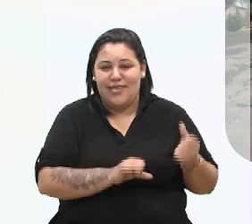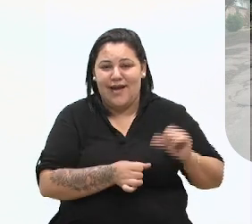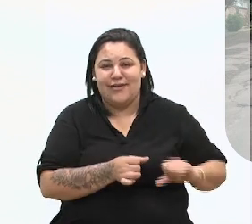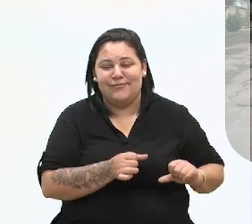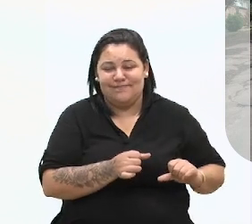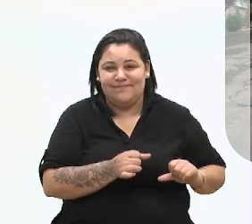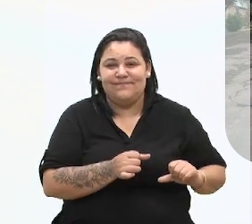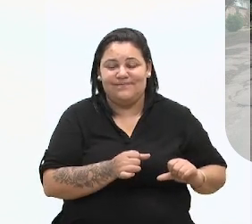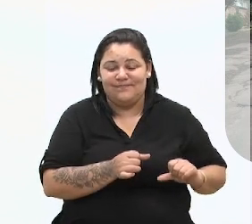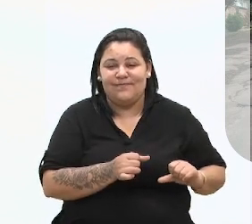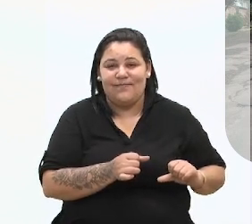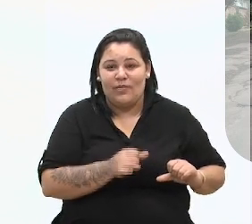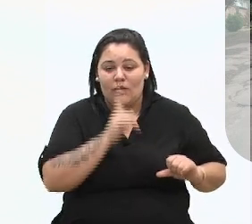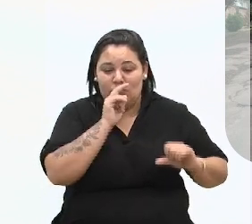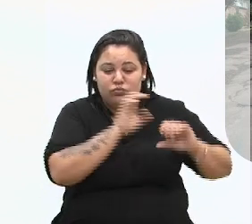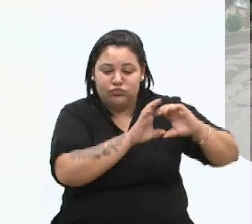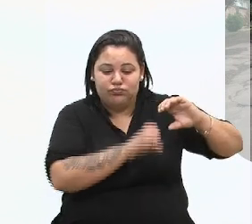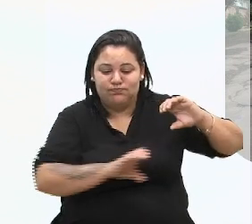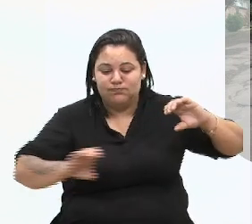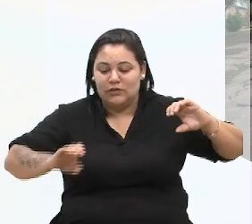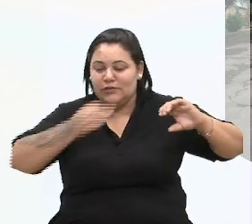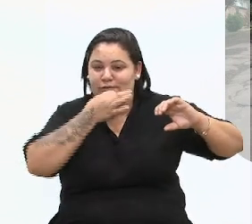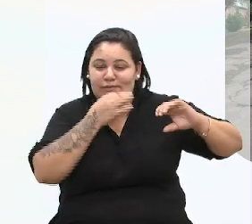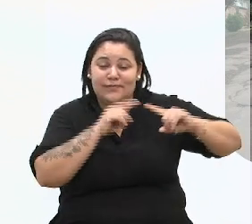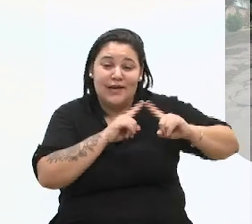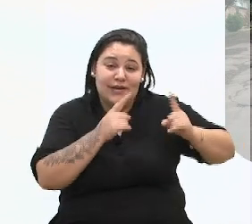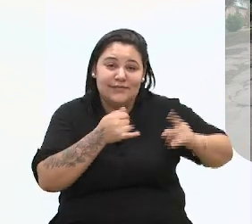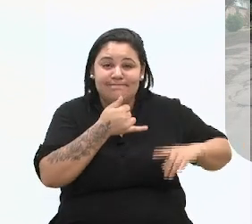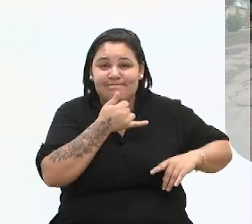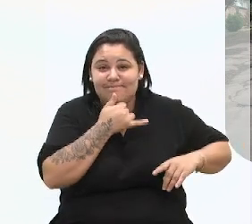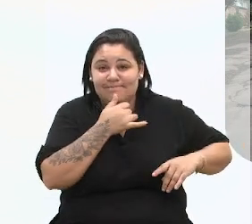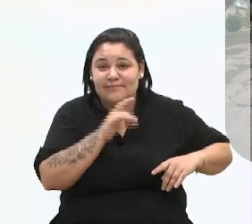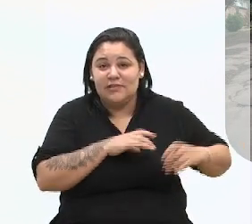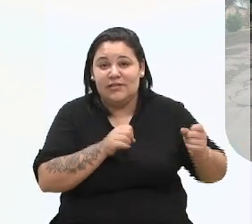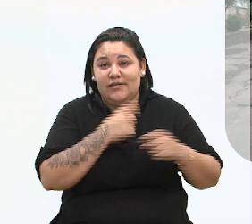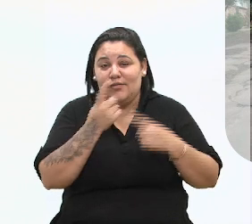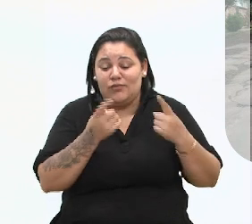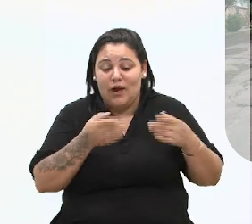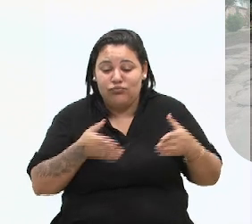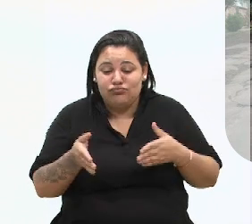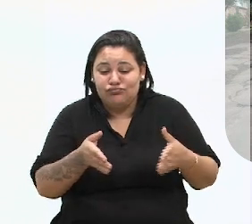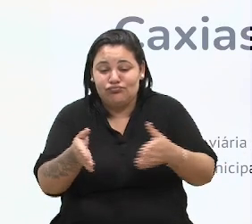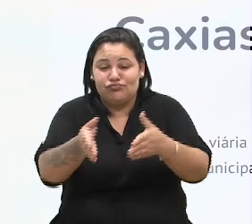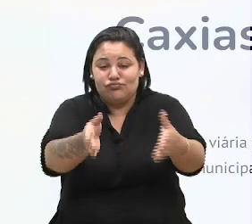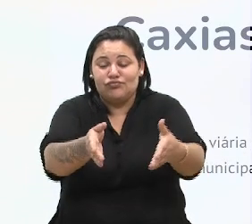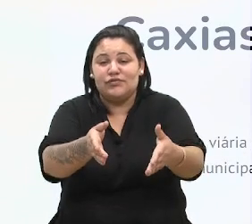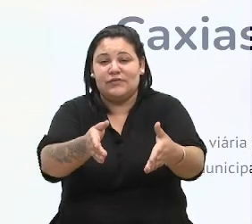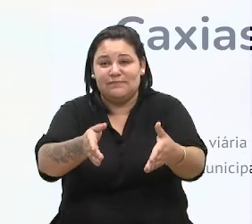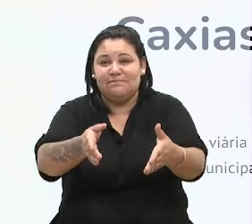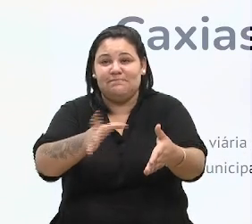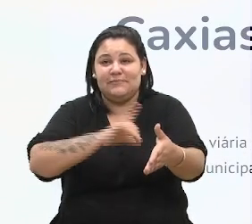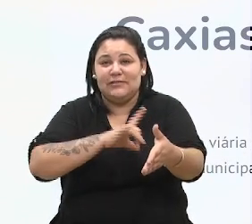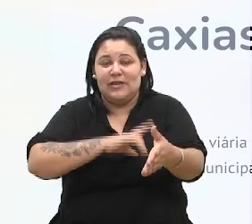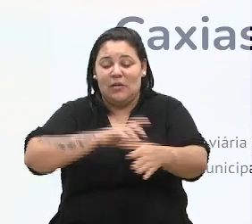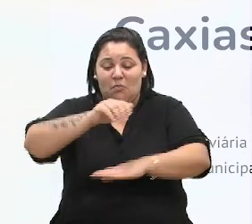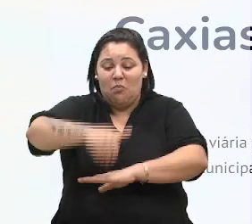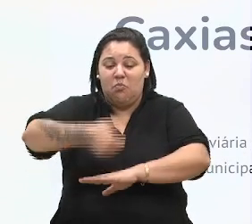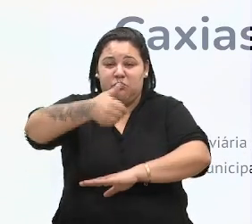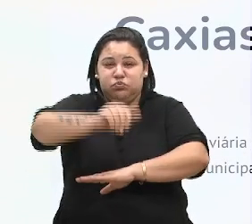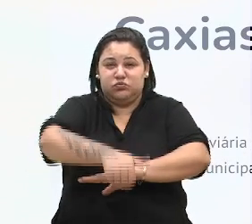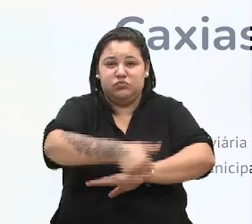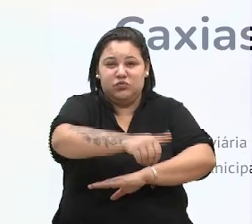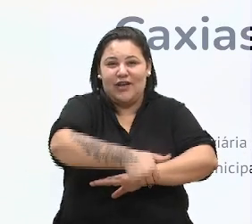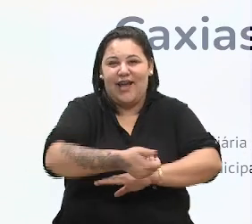do Sul. E aí, infelizmente, a gente tem algumas questões de vias, né, de buracos que têm sido trazidos aqui com uma